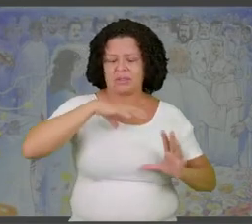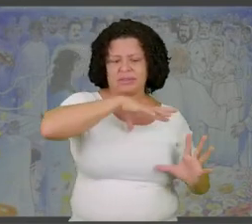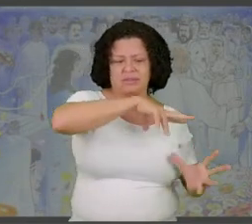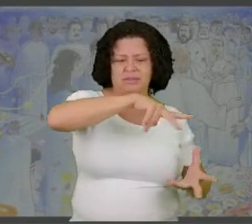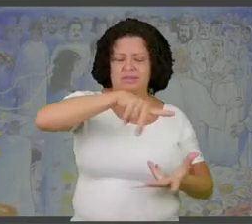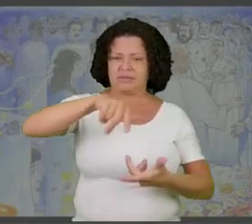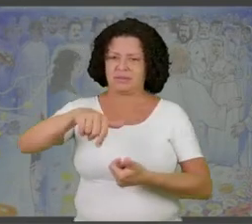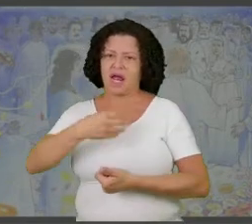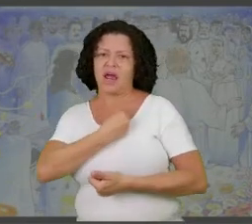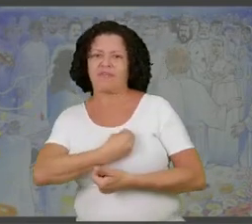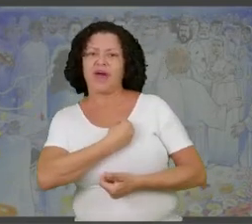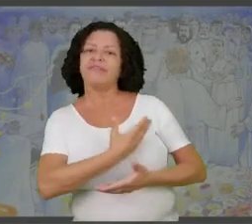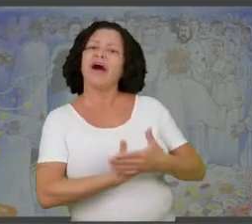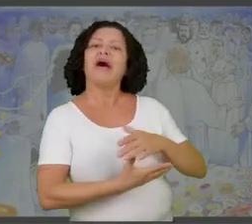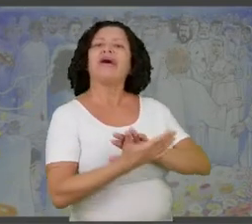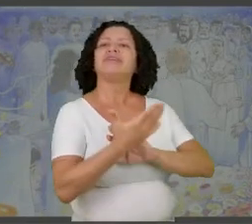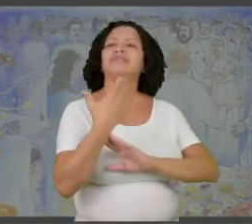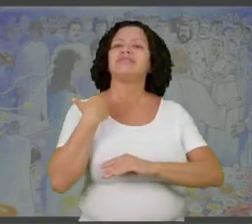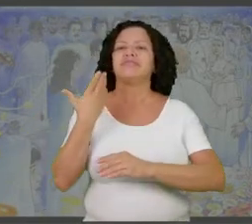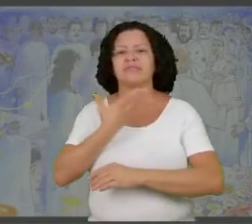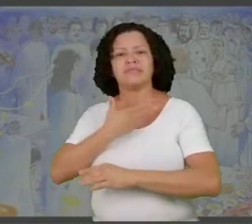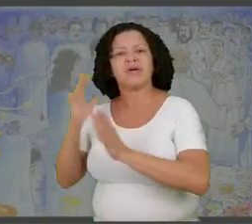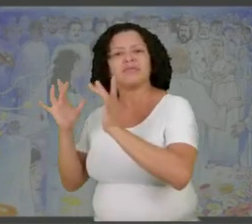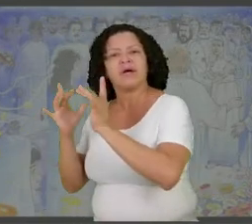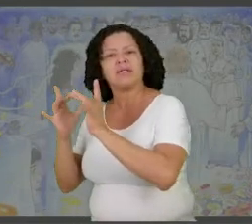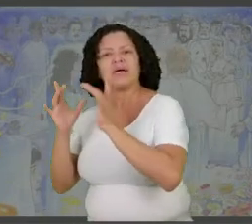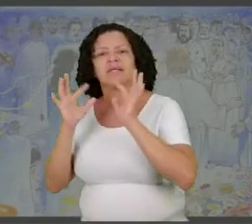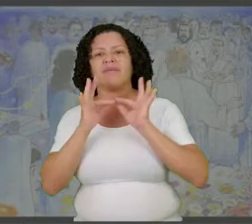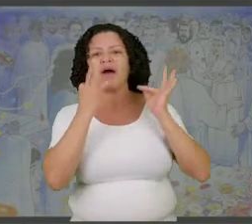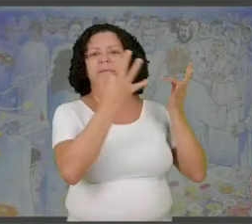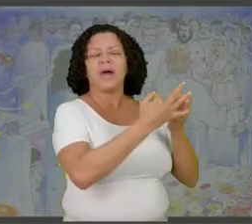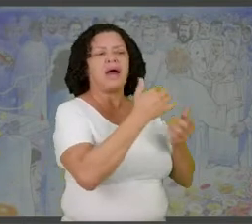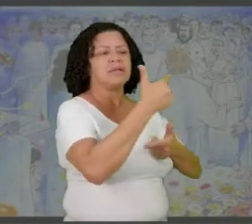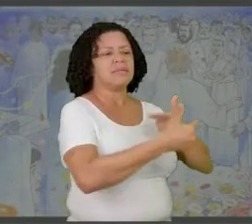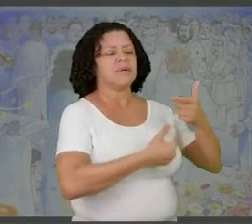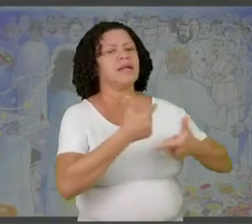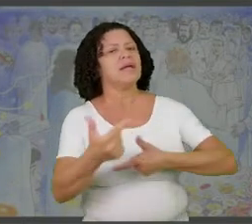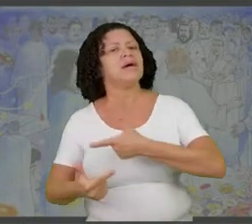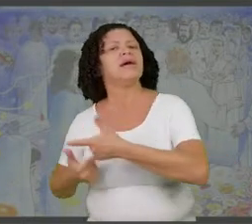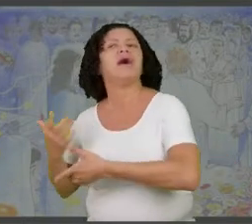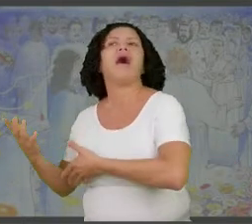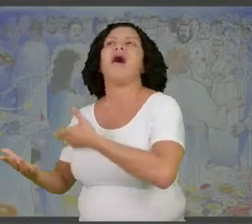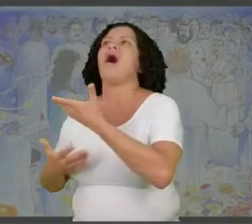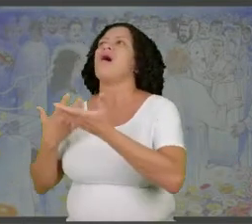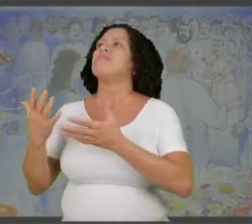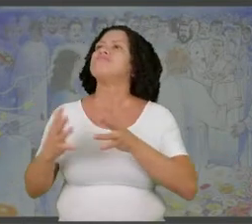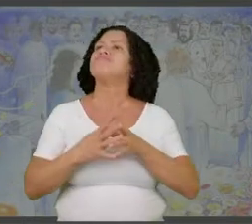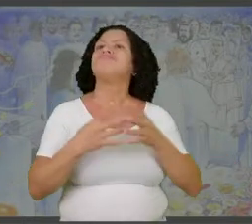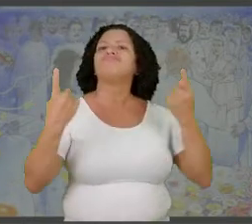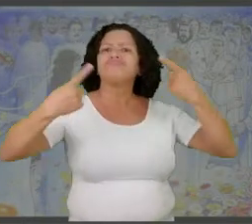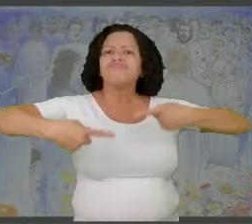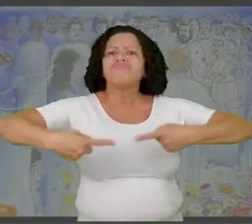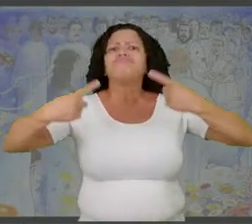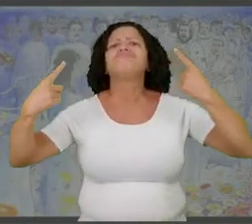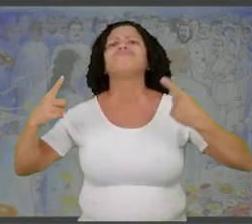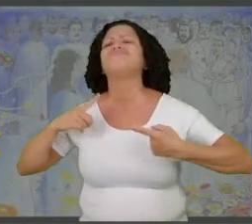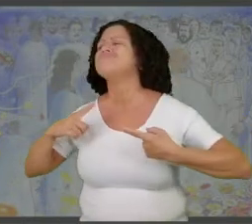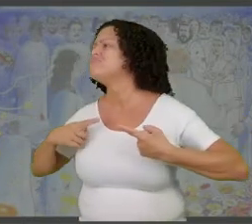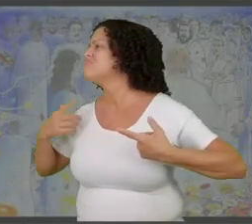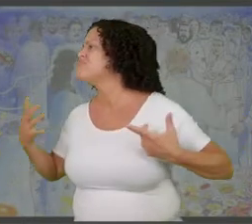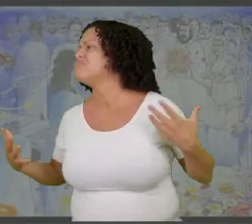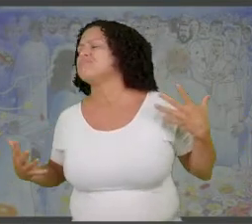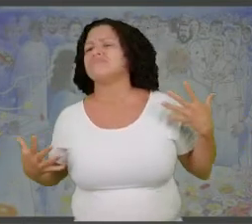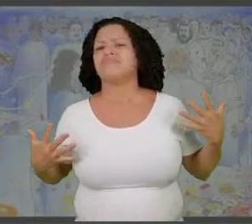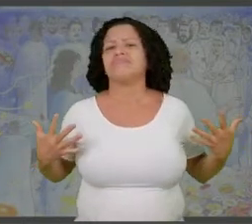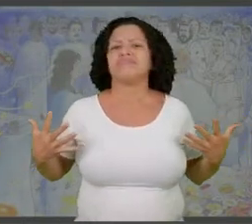Terra, vivendo a nossa vida com os nossos familiares, trabalhando, enfrentando os desafios que